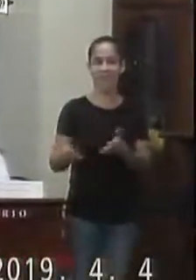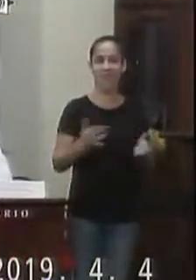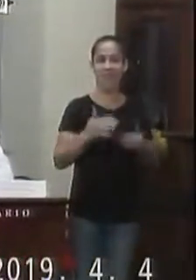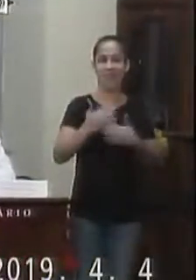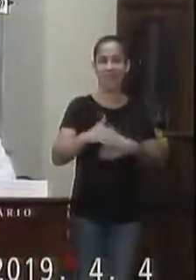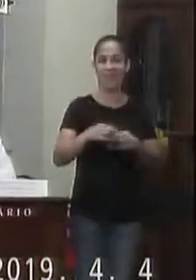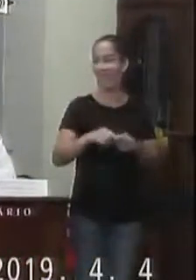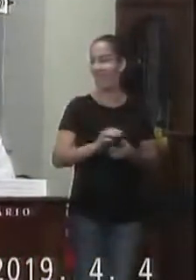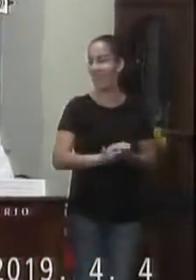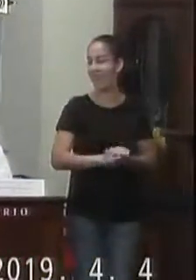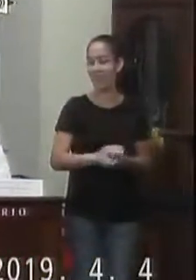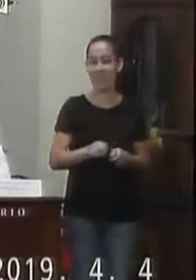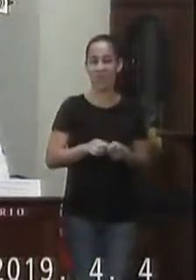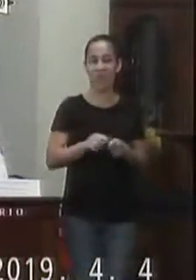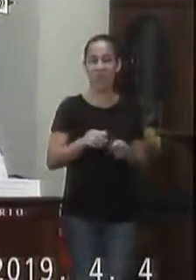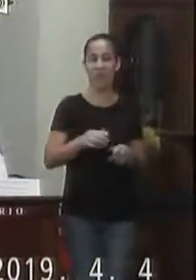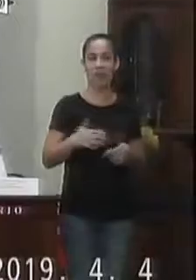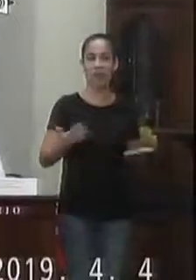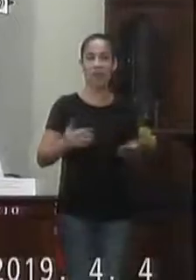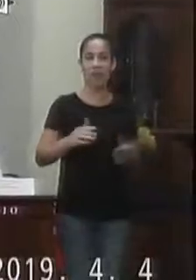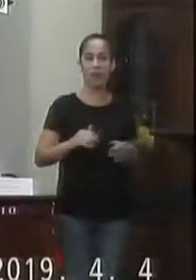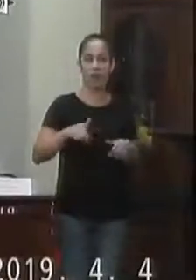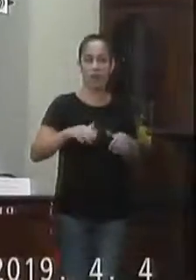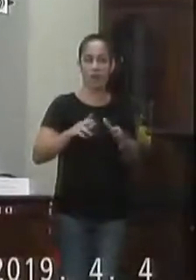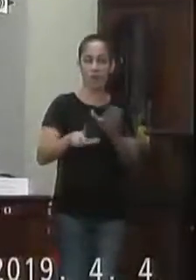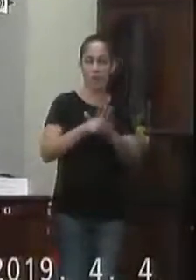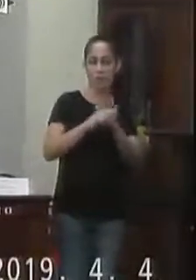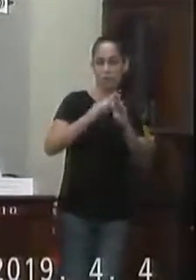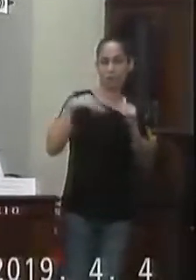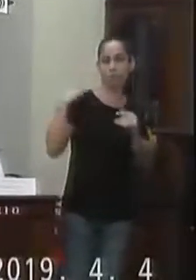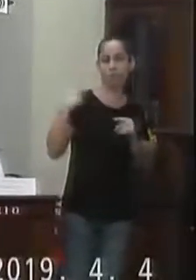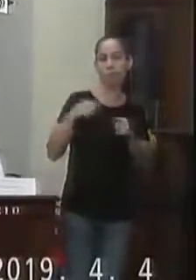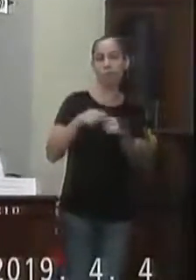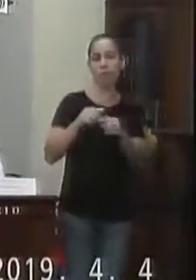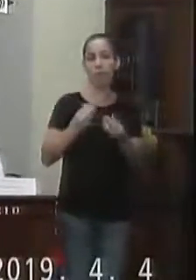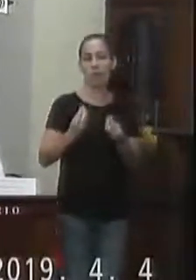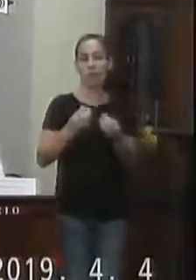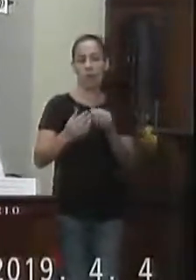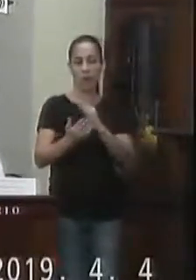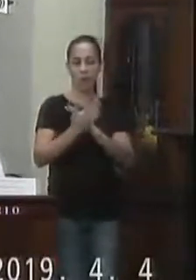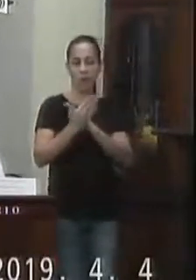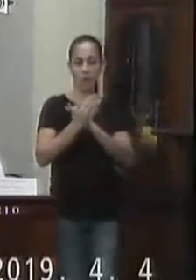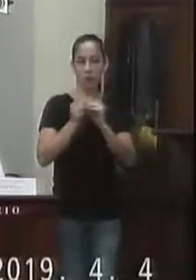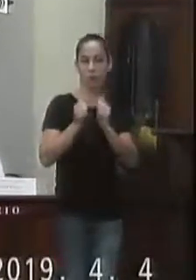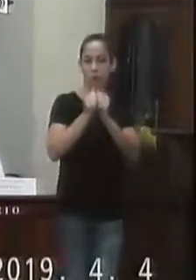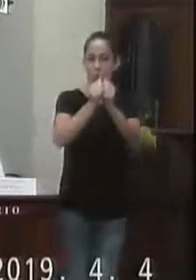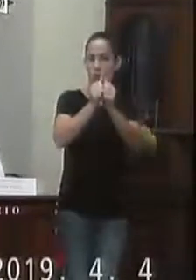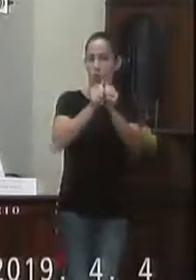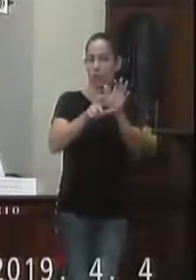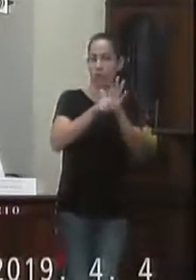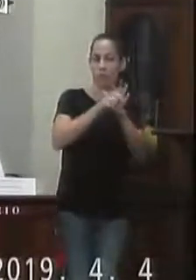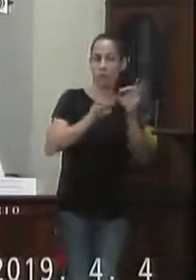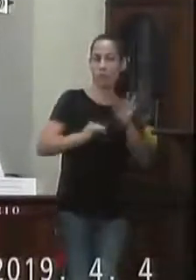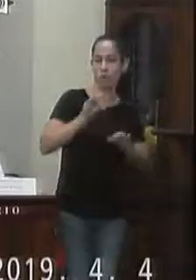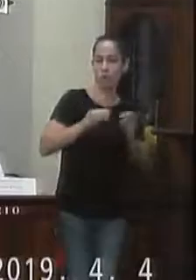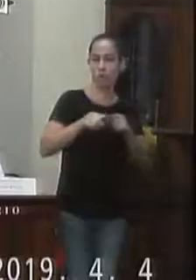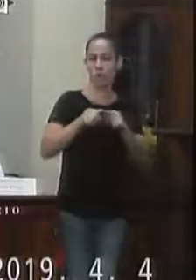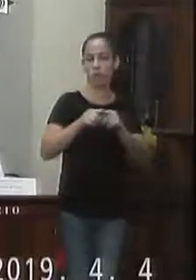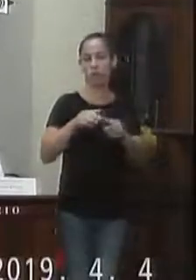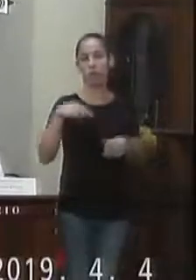concursados, e é fundamental, numa casa de leis, essa interlocução do Poder Legislativo com o Poder Executivo. Então, quero dar boas-vindas para